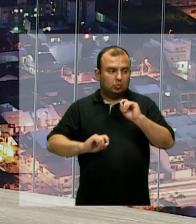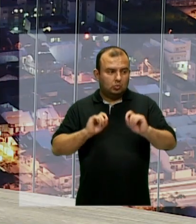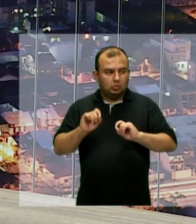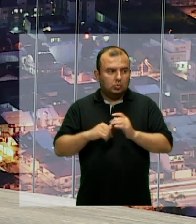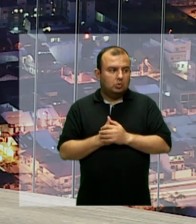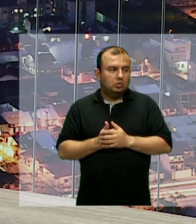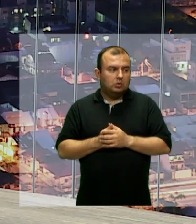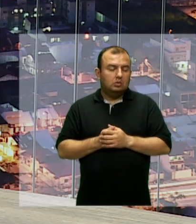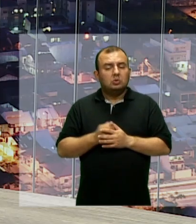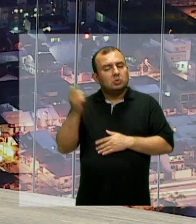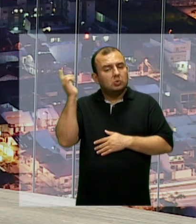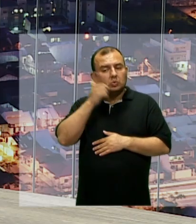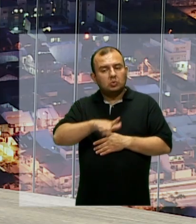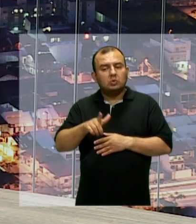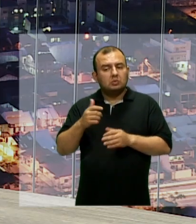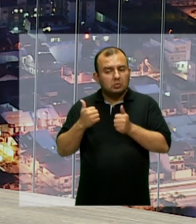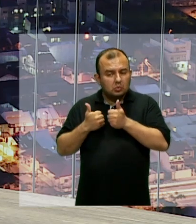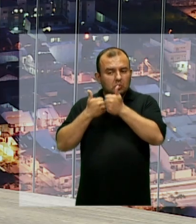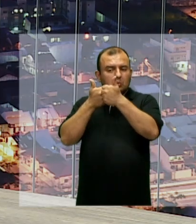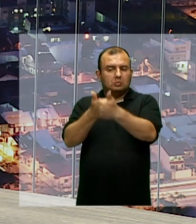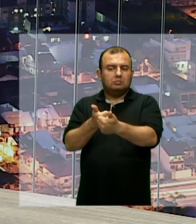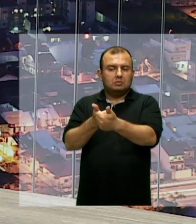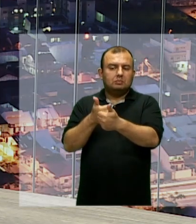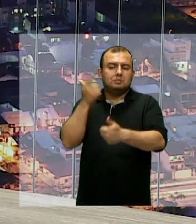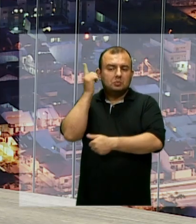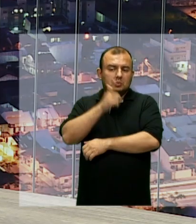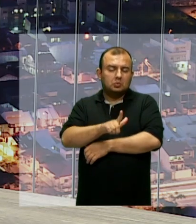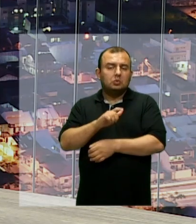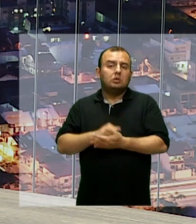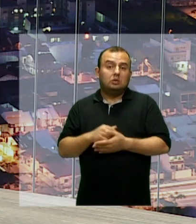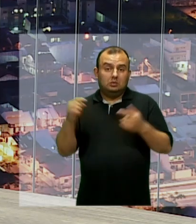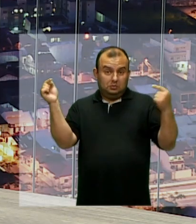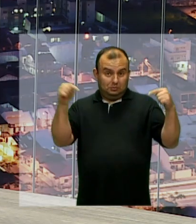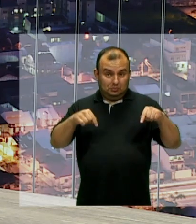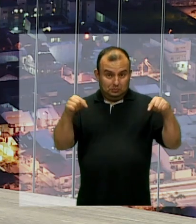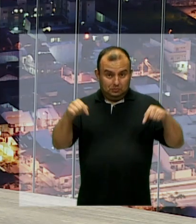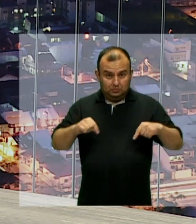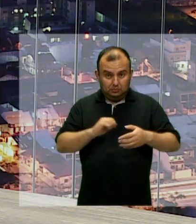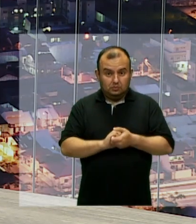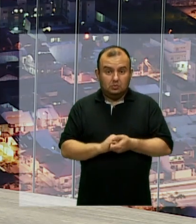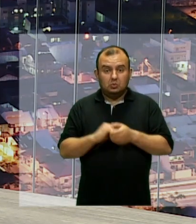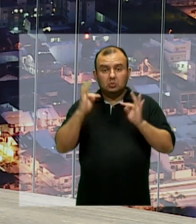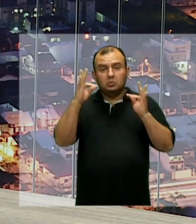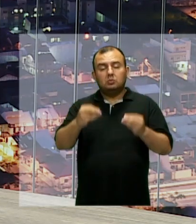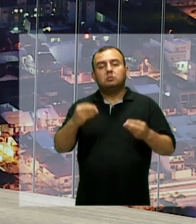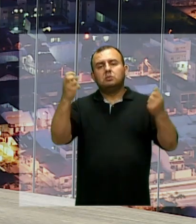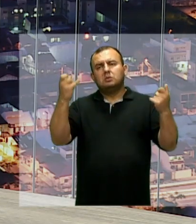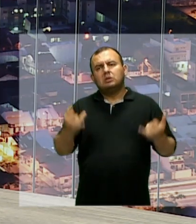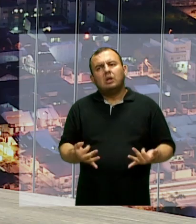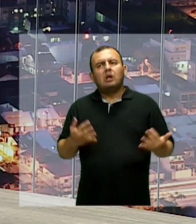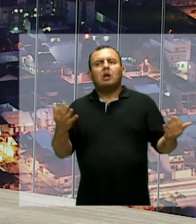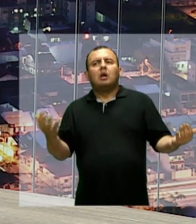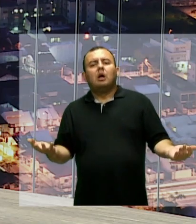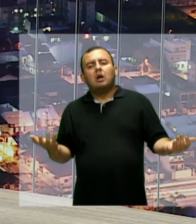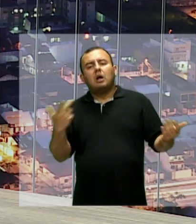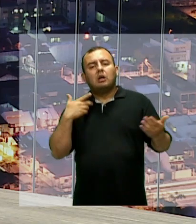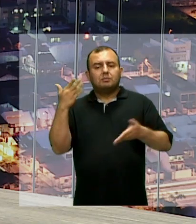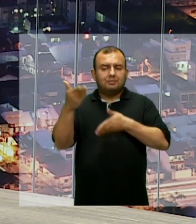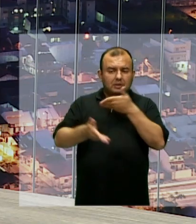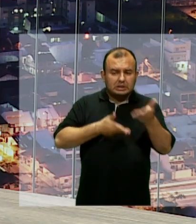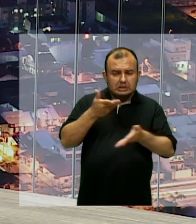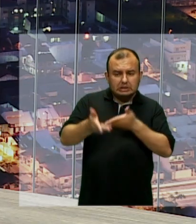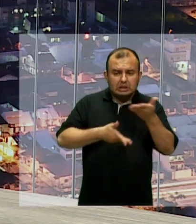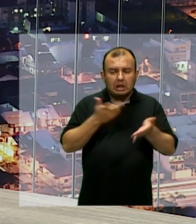de você consegue fazer um acompanhamento. Hoje, todo mundo fala que, às vezes, para tratar